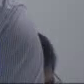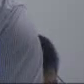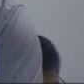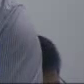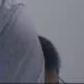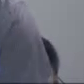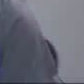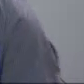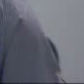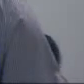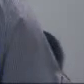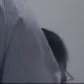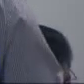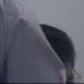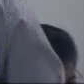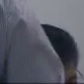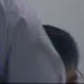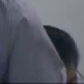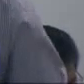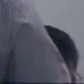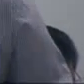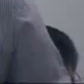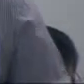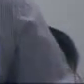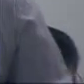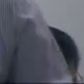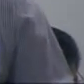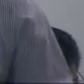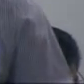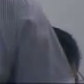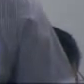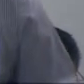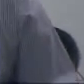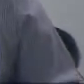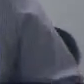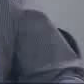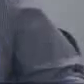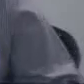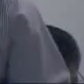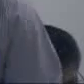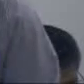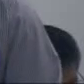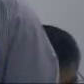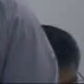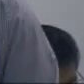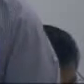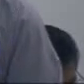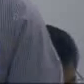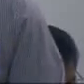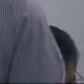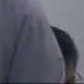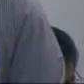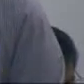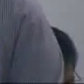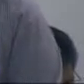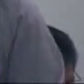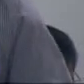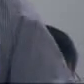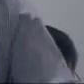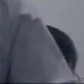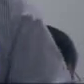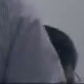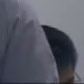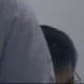algumas questões que às vezes falta aquele lado, a sensibilidade do caso. E, a gente está falando na parte